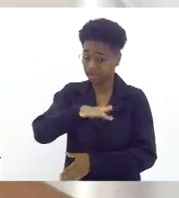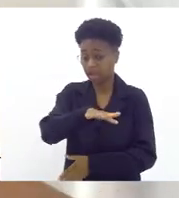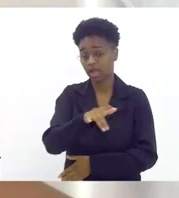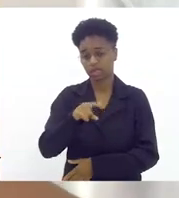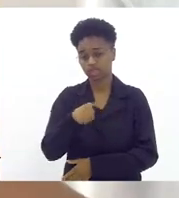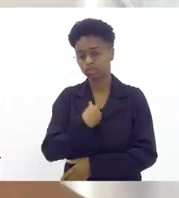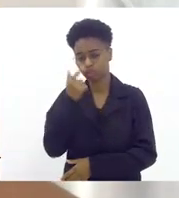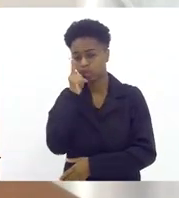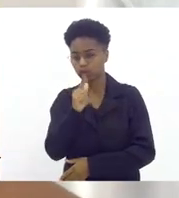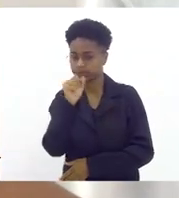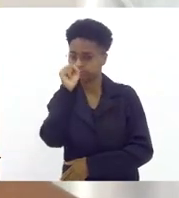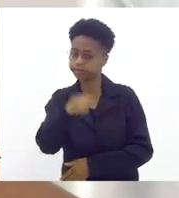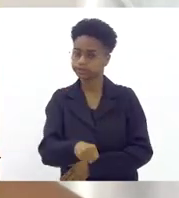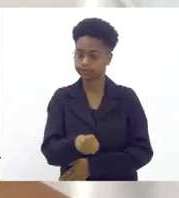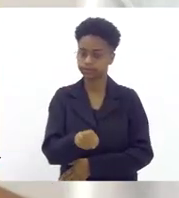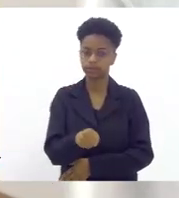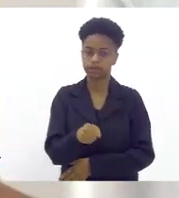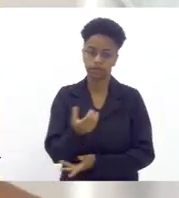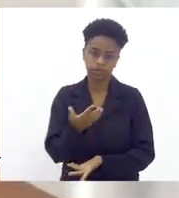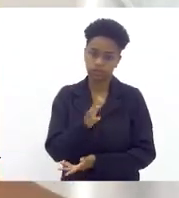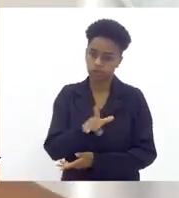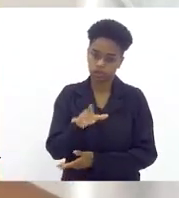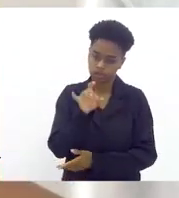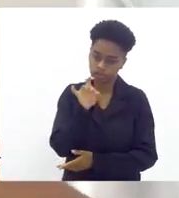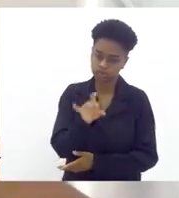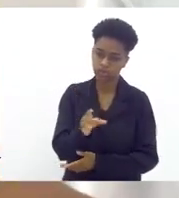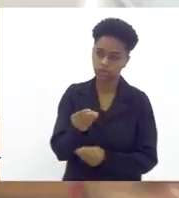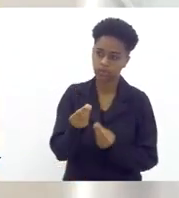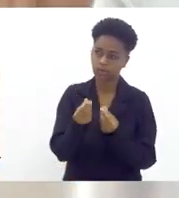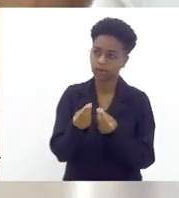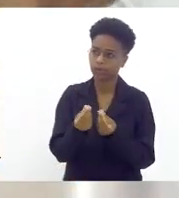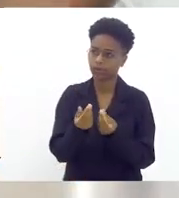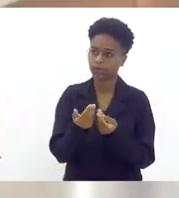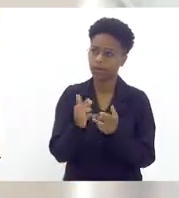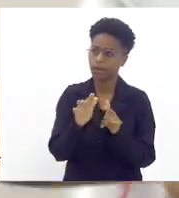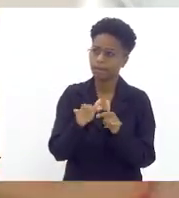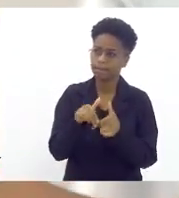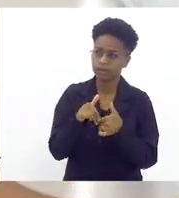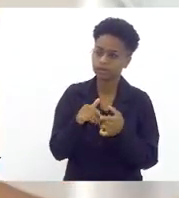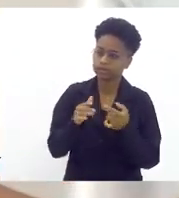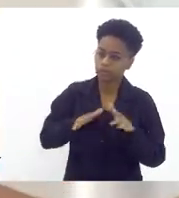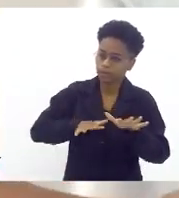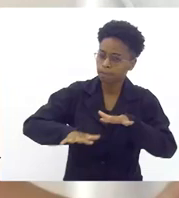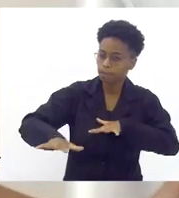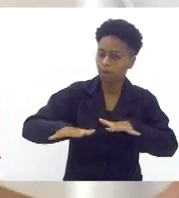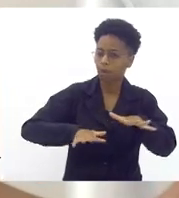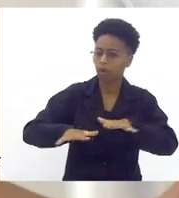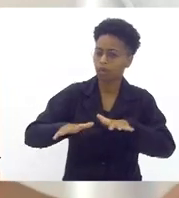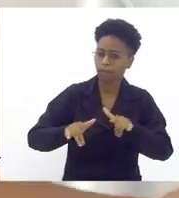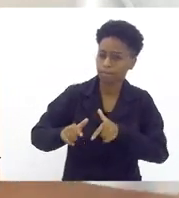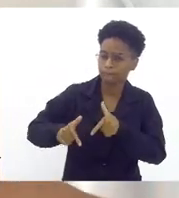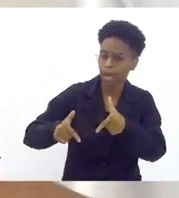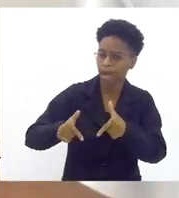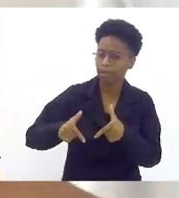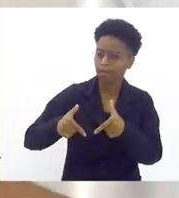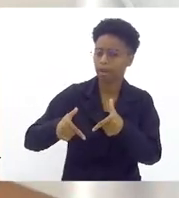vai conseguir, não só a partir de uma intensíssima mobilização dos